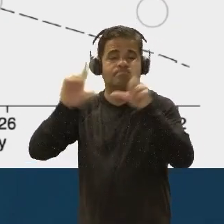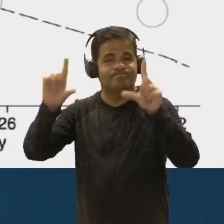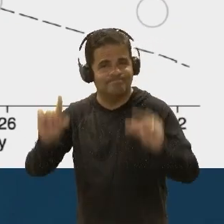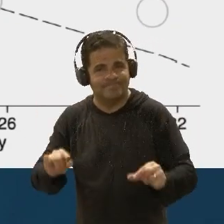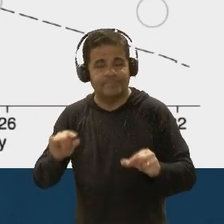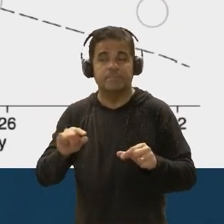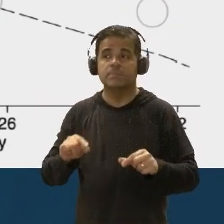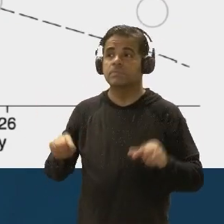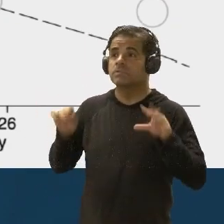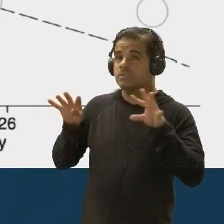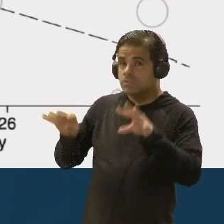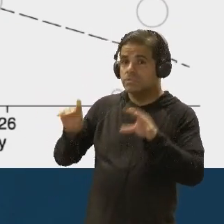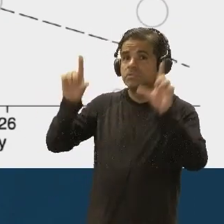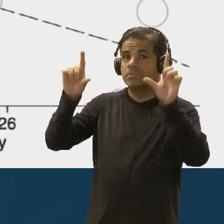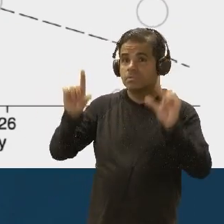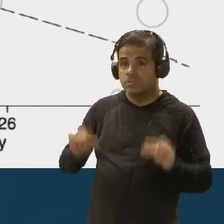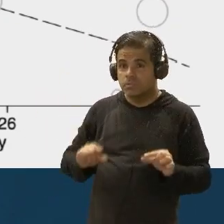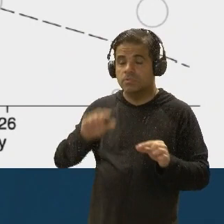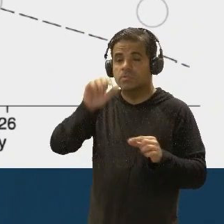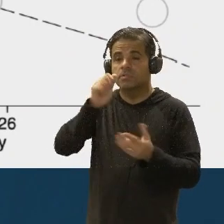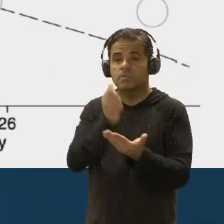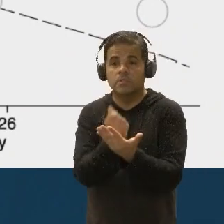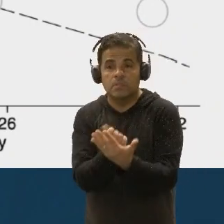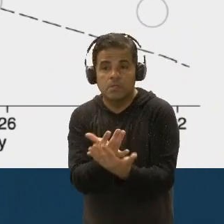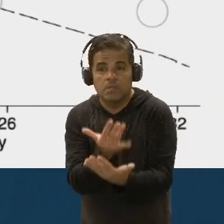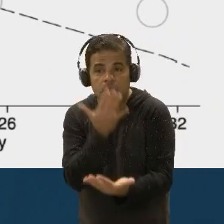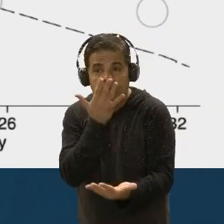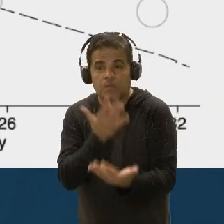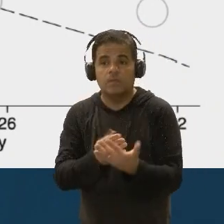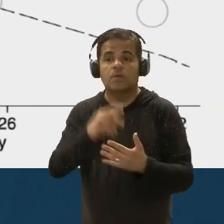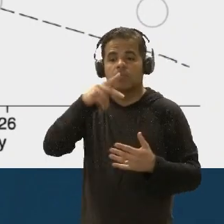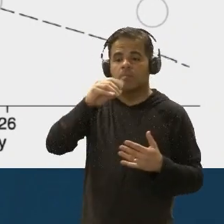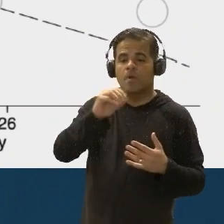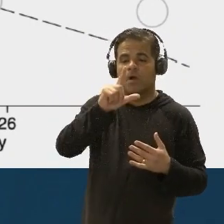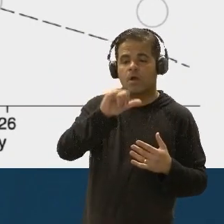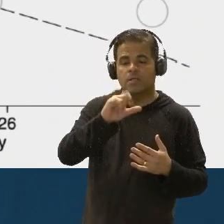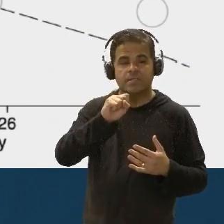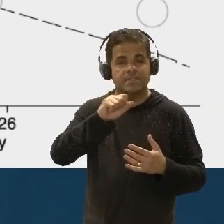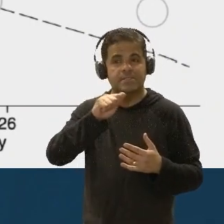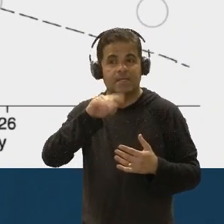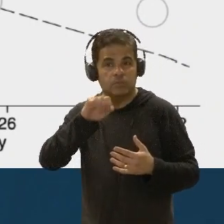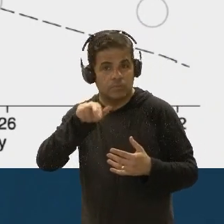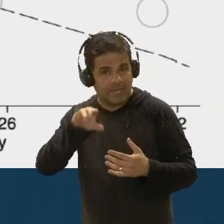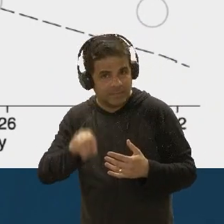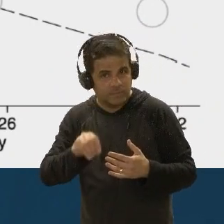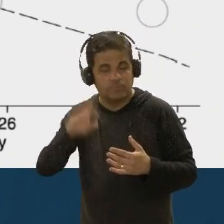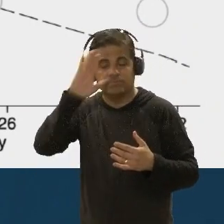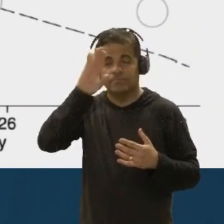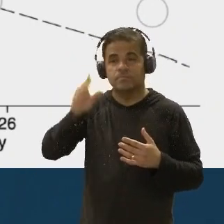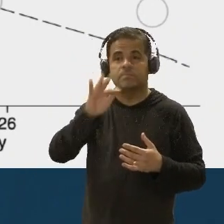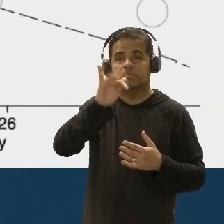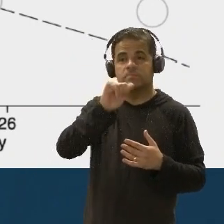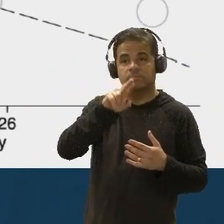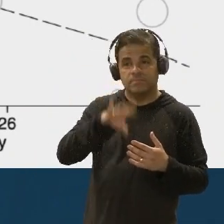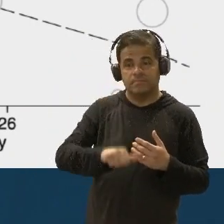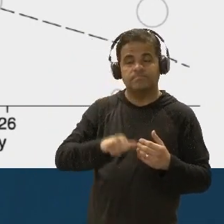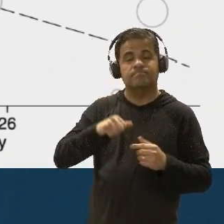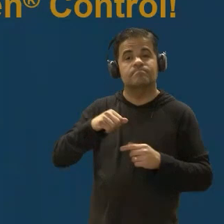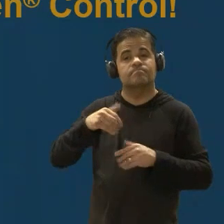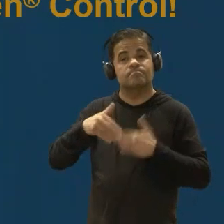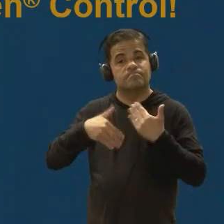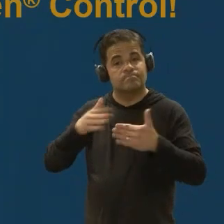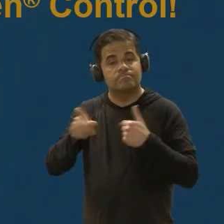Dessa maneira a gente reduz com ácido graxo monoinsaturado ou poliinsaturado, principalmente o mono, e as fibras, a